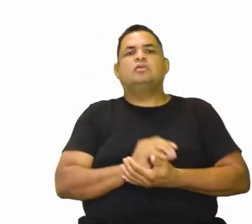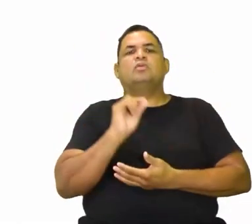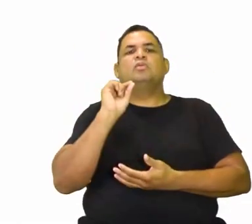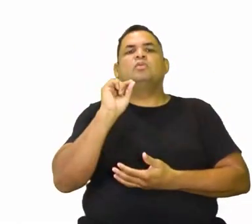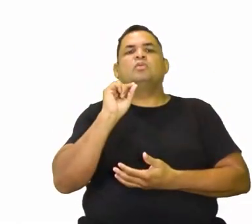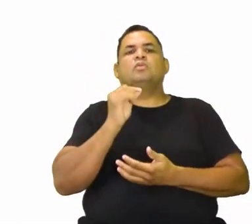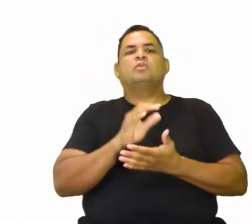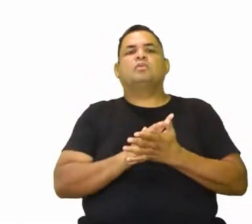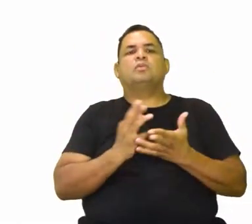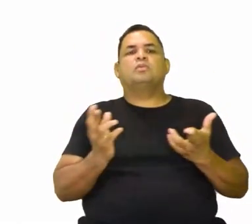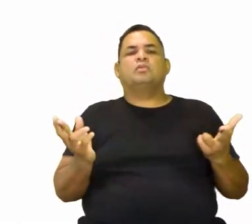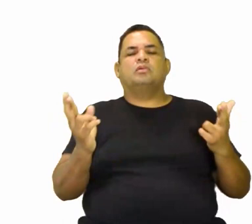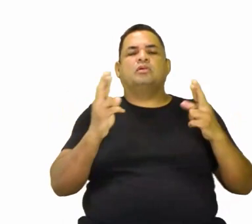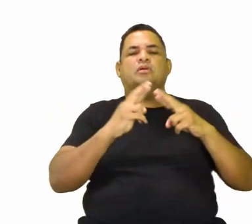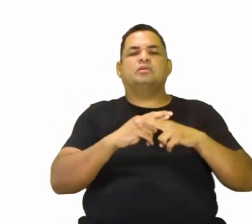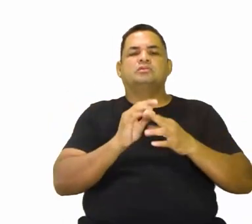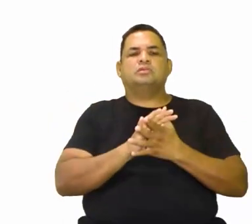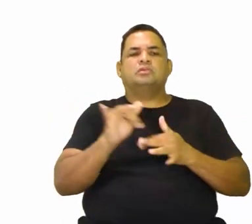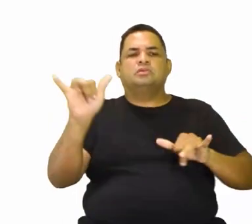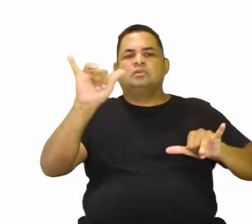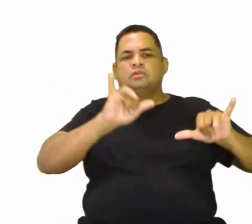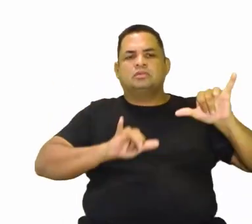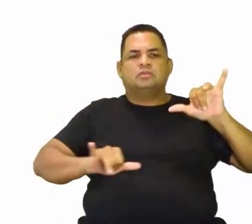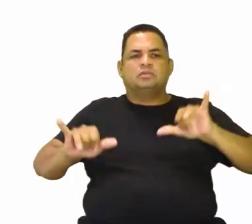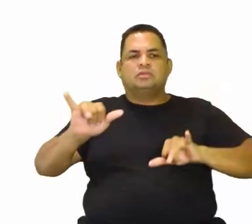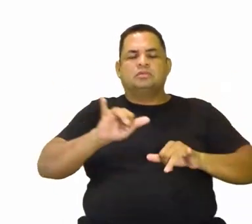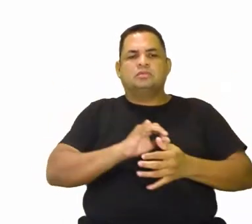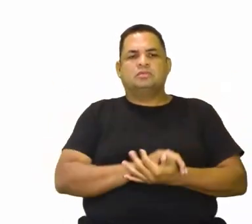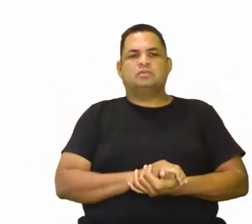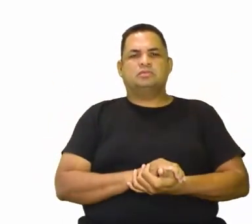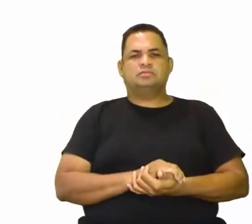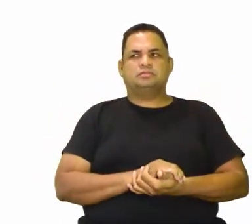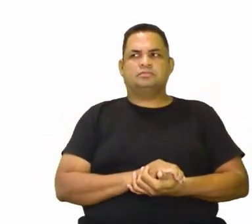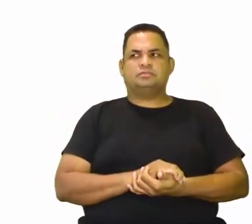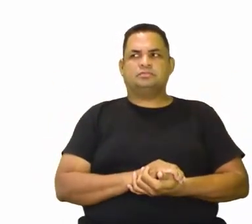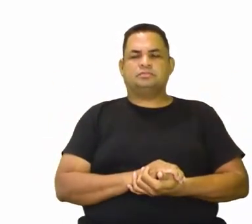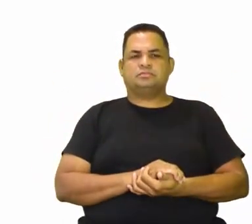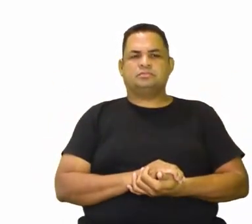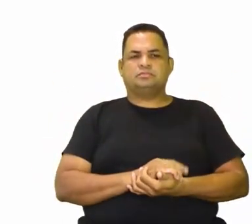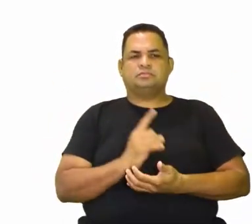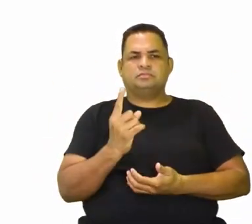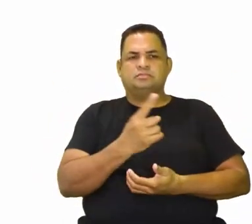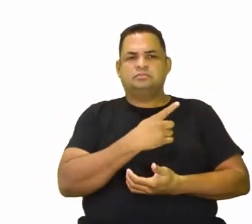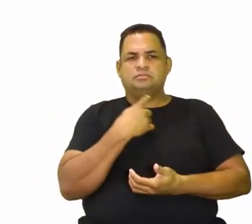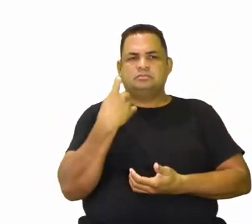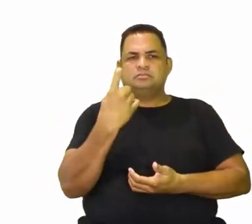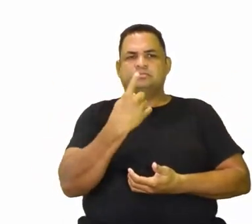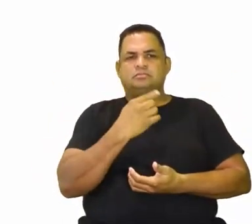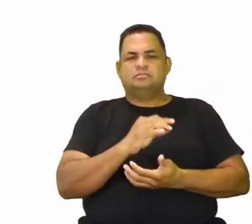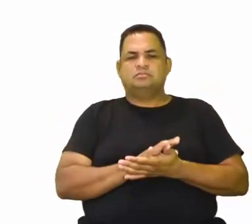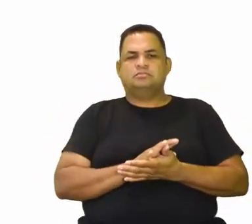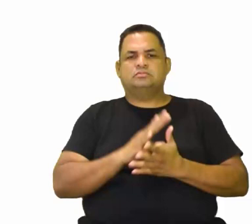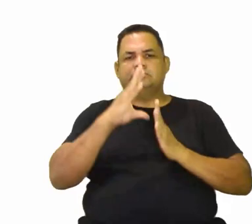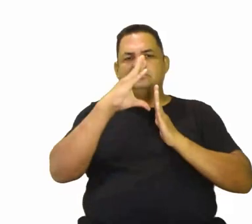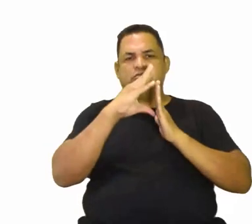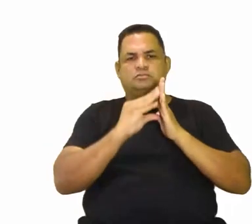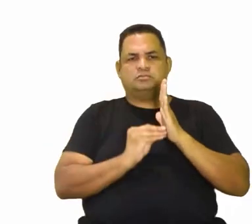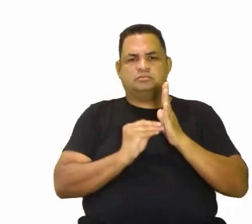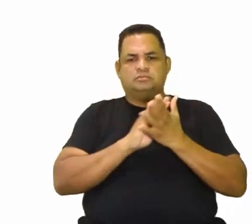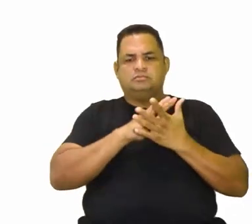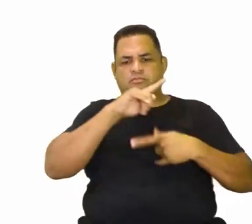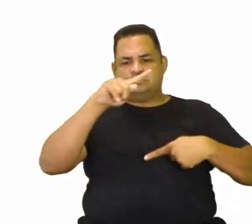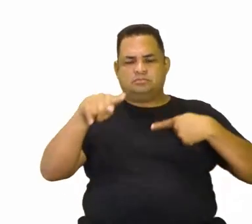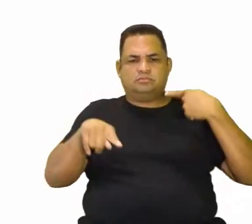que significa reação química. Tá, então, bom? Aqui, gente, nós estamos falando, o conteúdo, o nosso